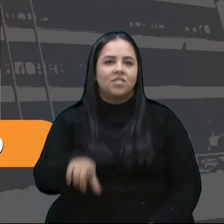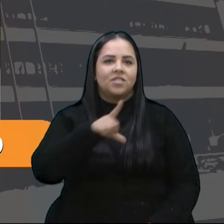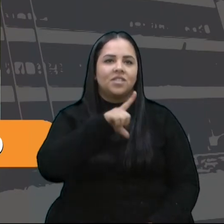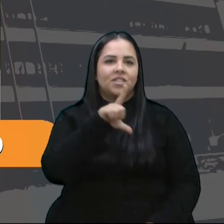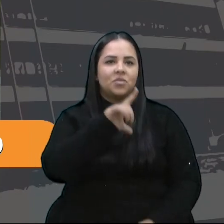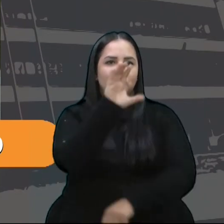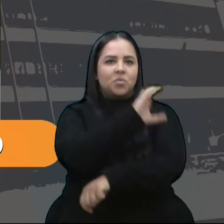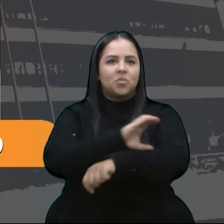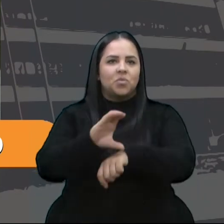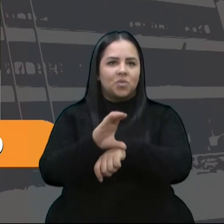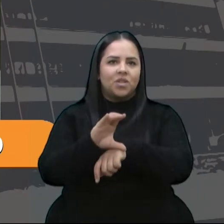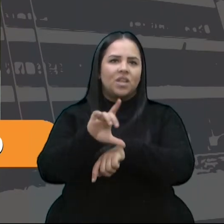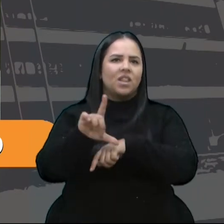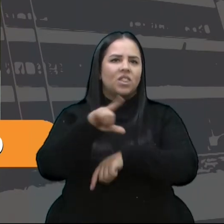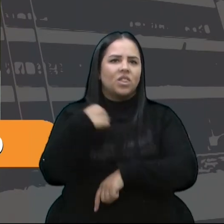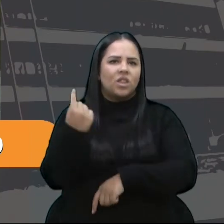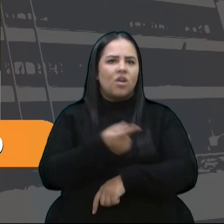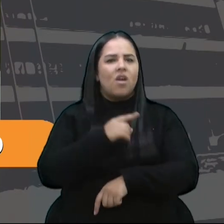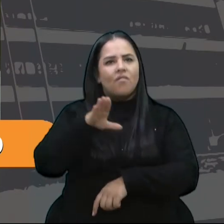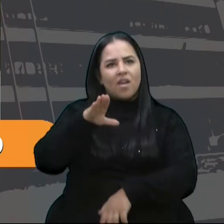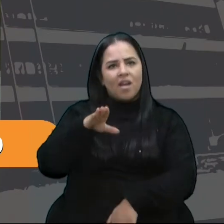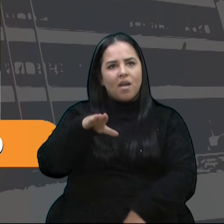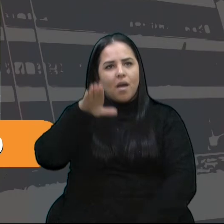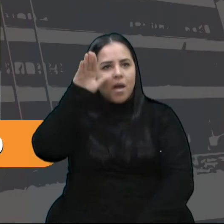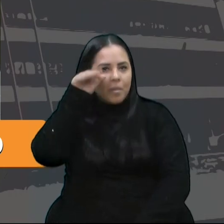a gente vai observar que,